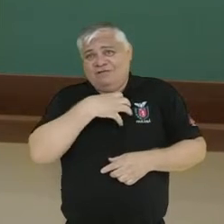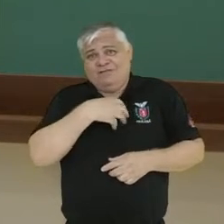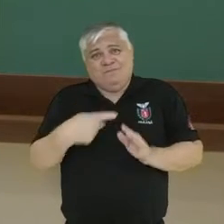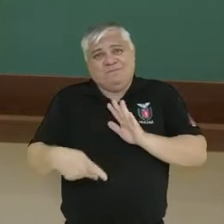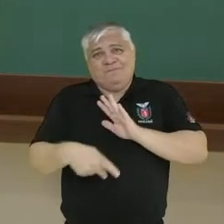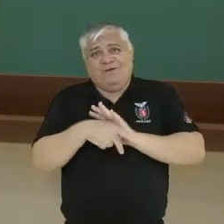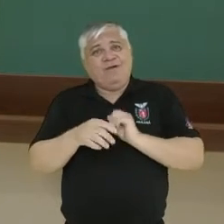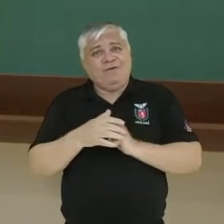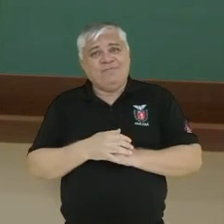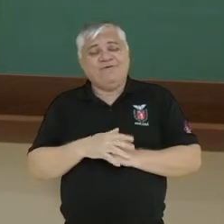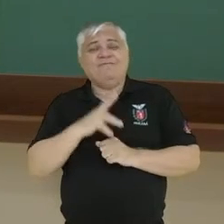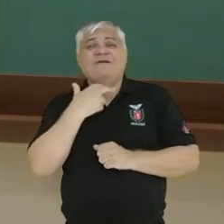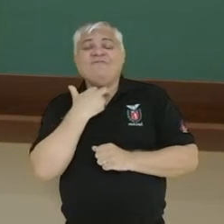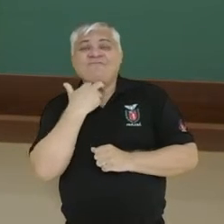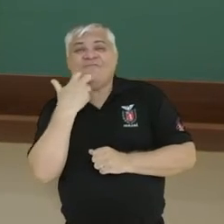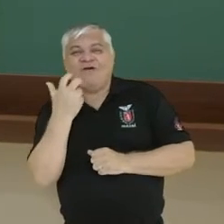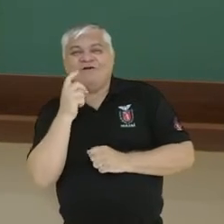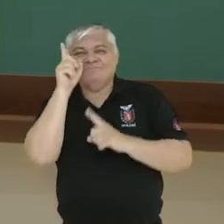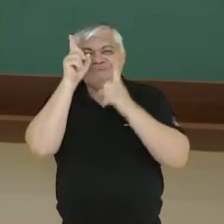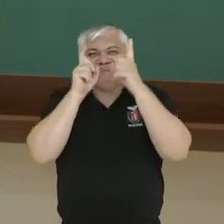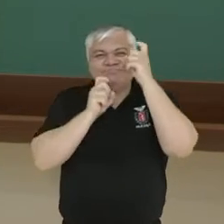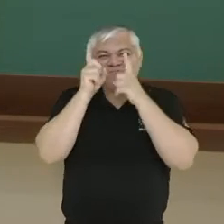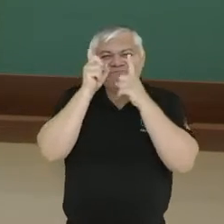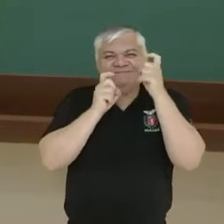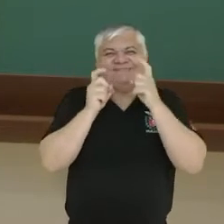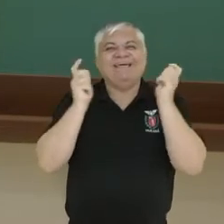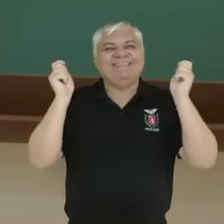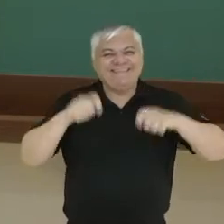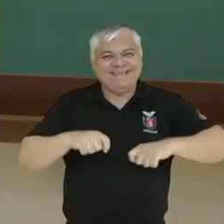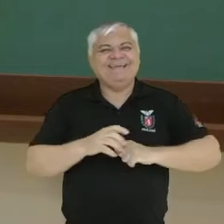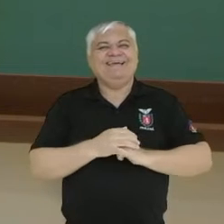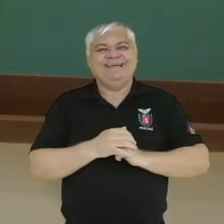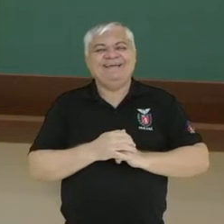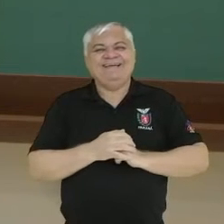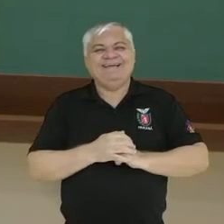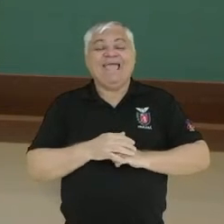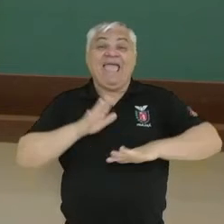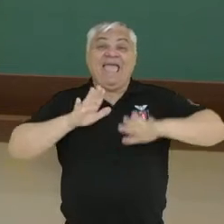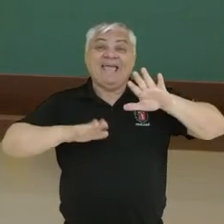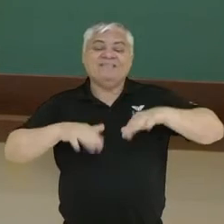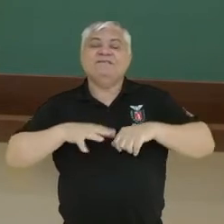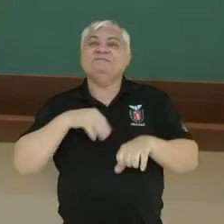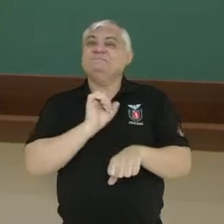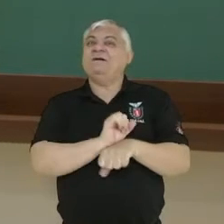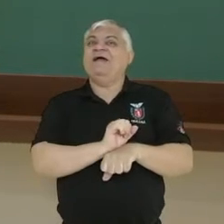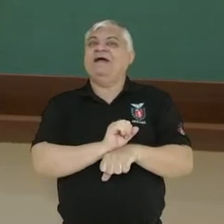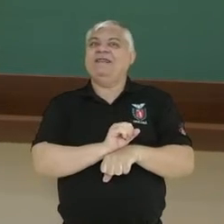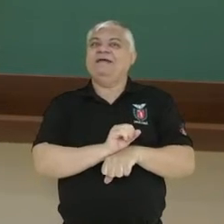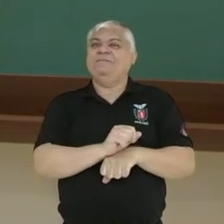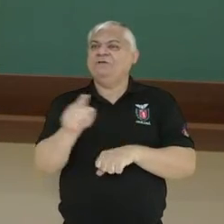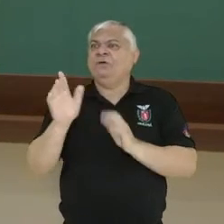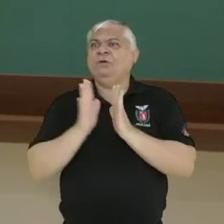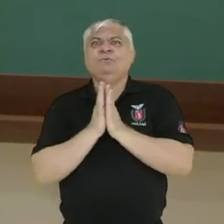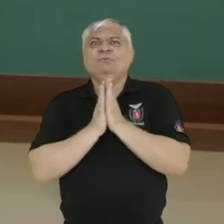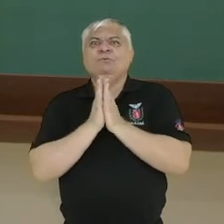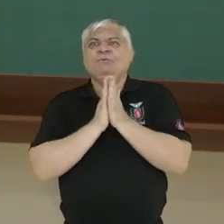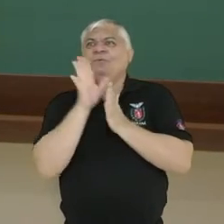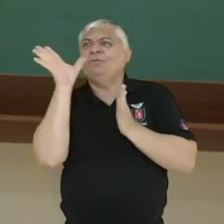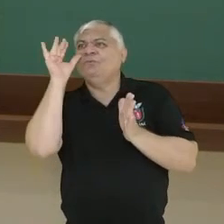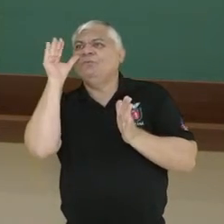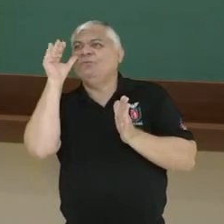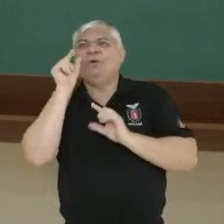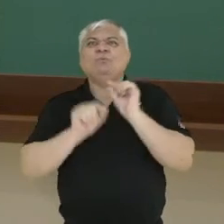empregando uma entonação, certo? Às vezes nós vamos ter que fazer algumas pausas no decorrer da contação